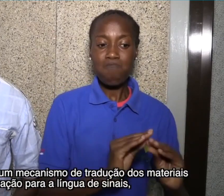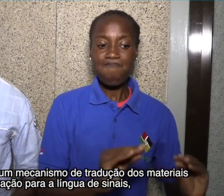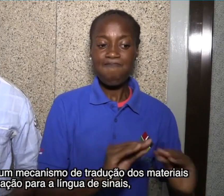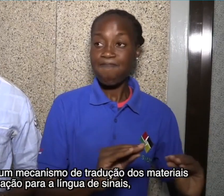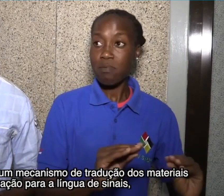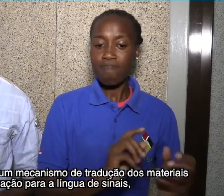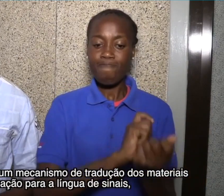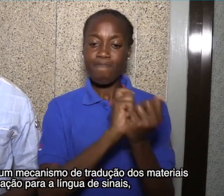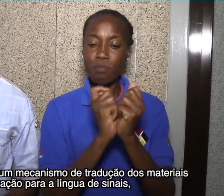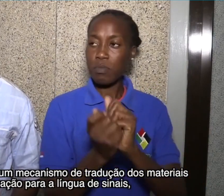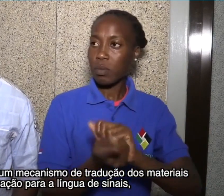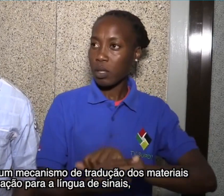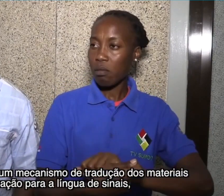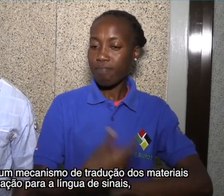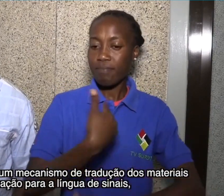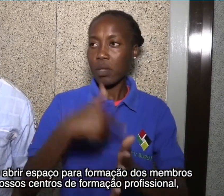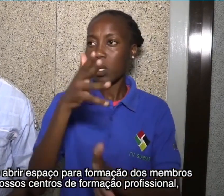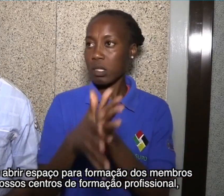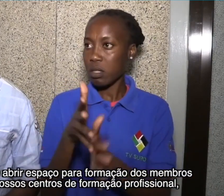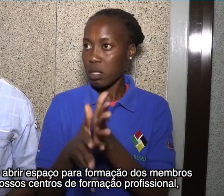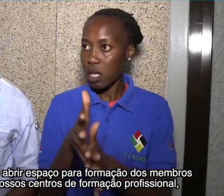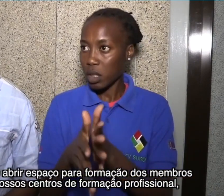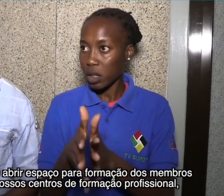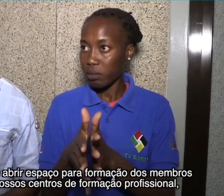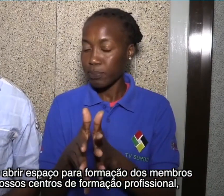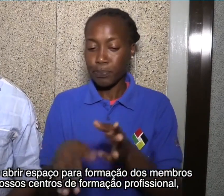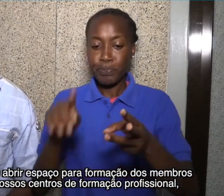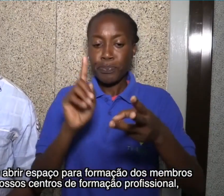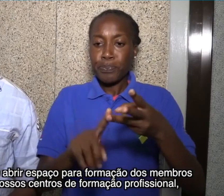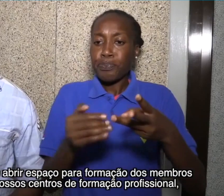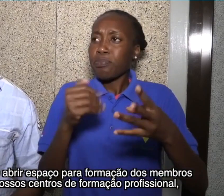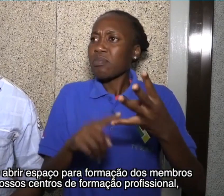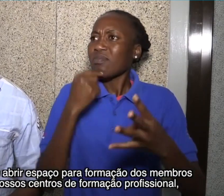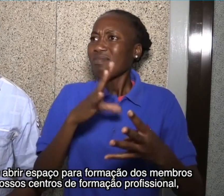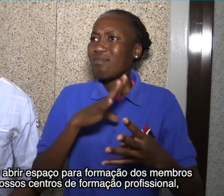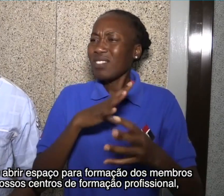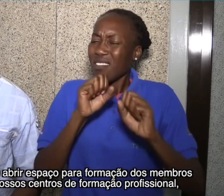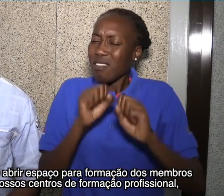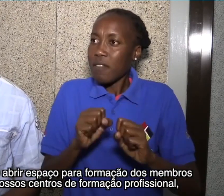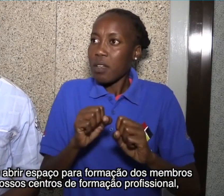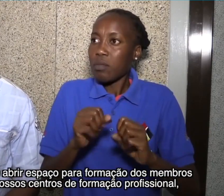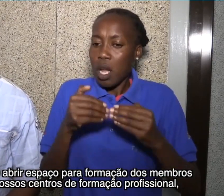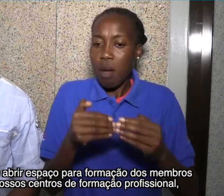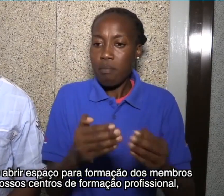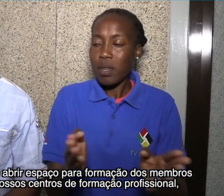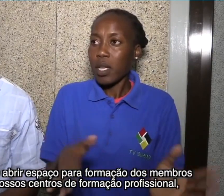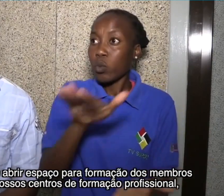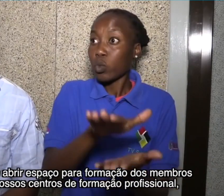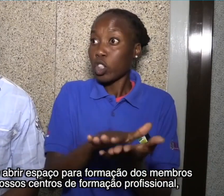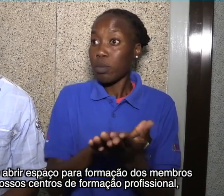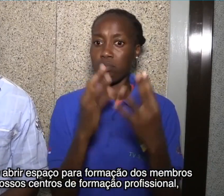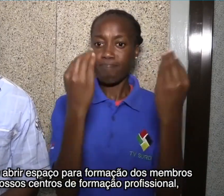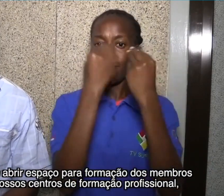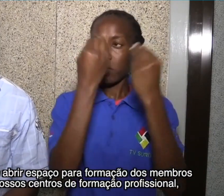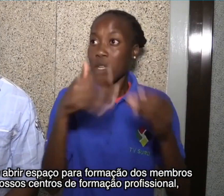na linguagem de sinais. Porque nós temos que abrir espaço para a formação dos